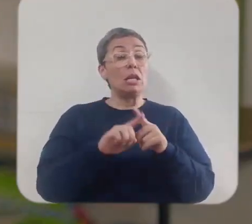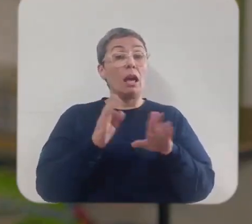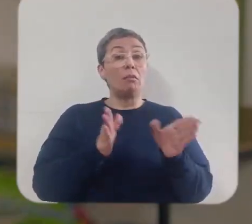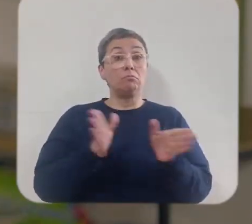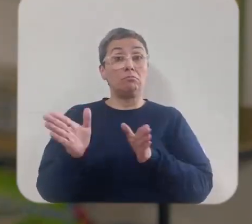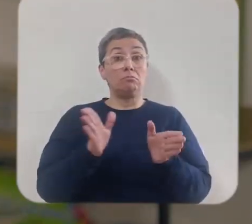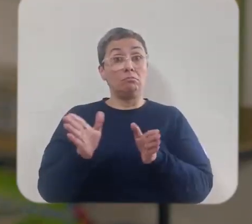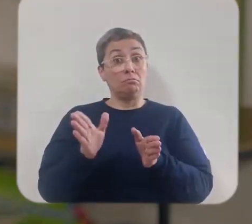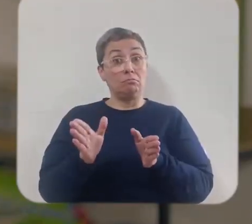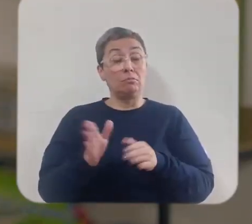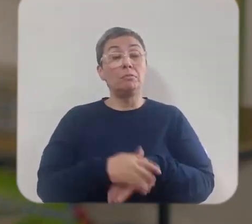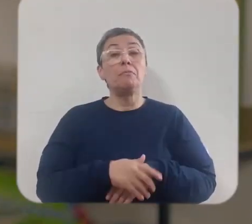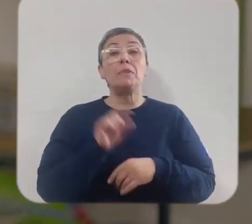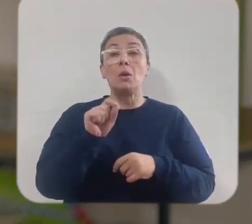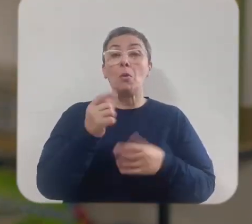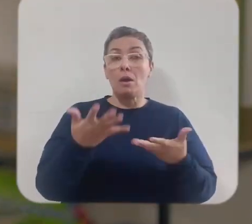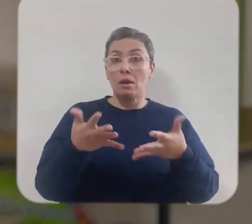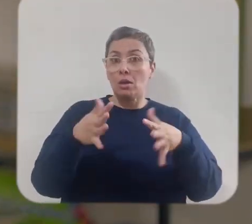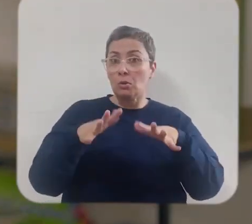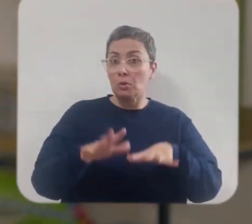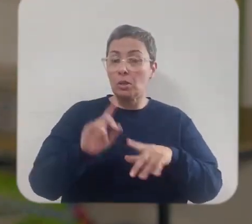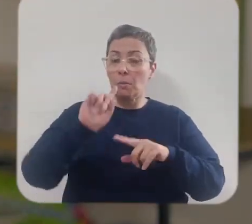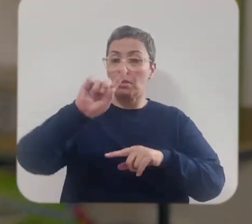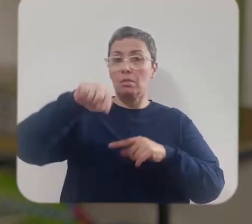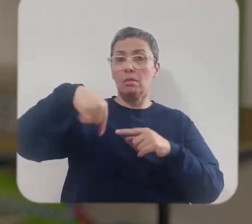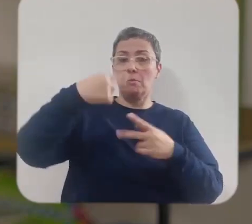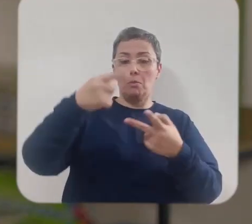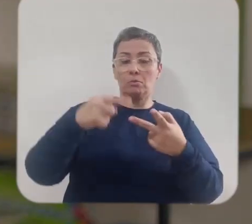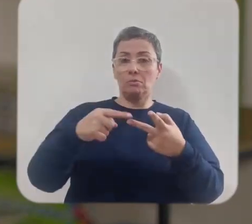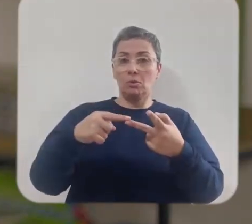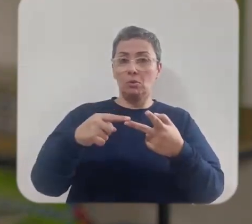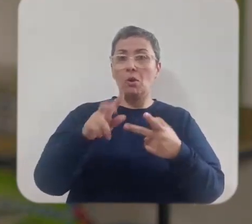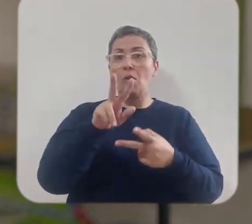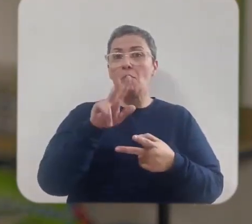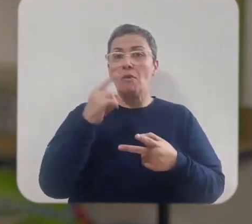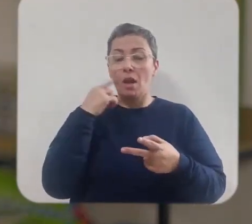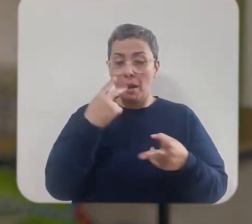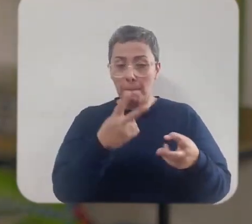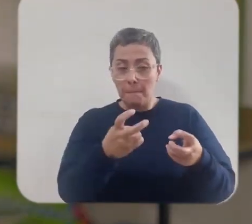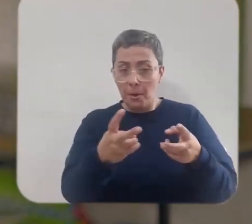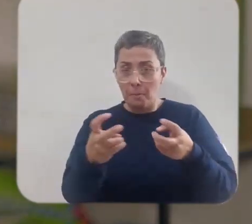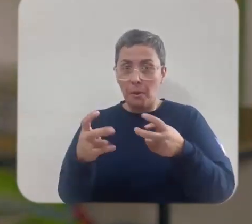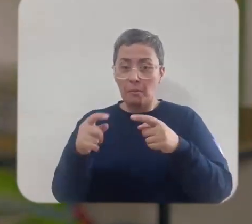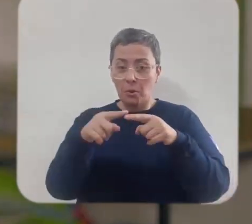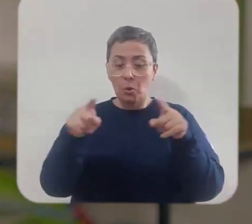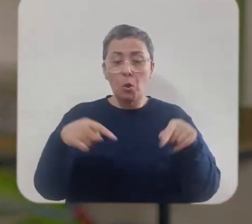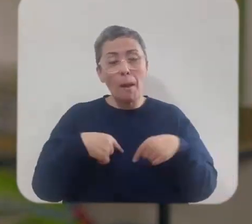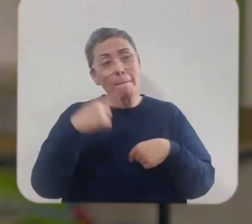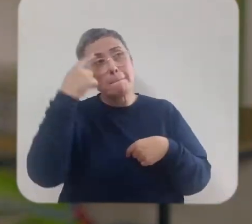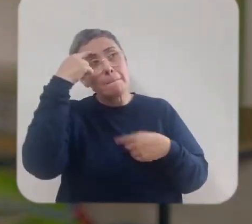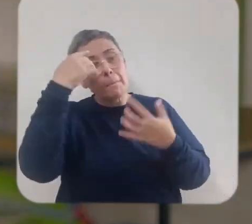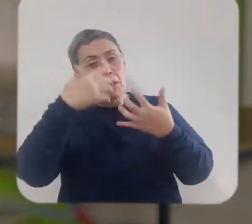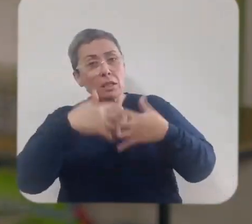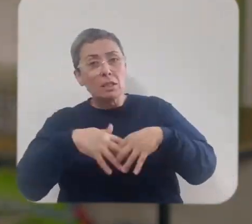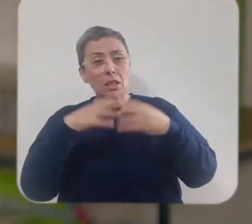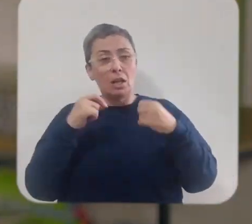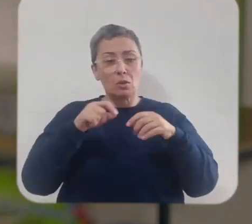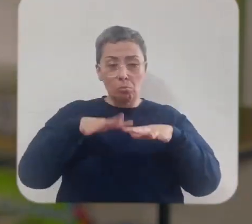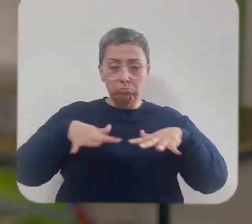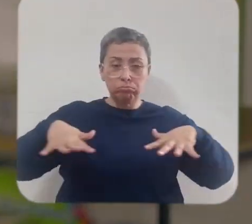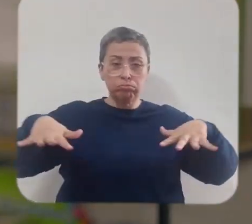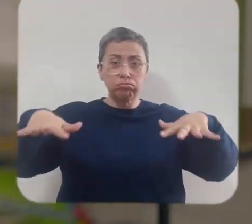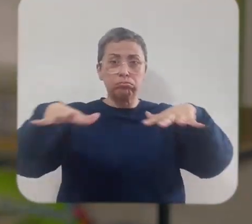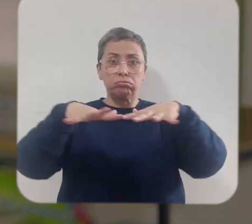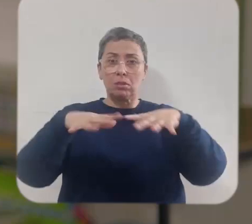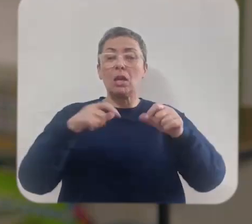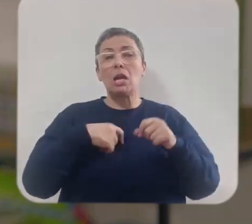que é acessibilidade. Então, a inclusão vem depois, quando eu vou olhar para toda essa sala e pensar nesse ecossistema,